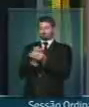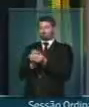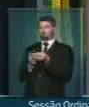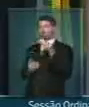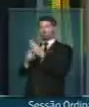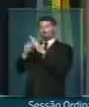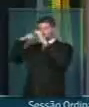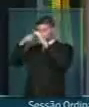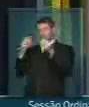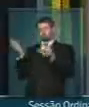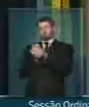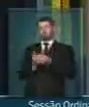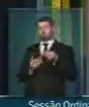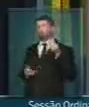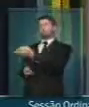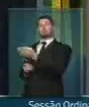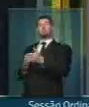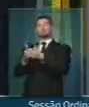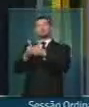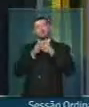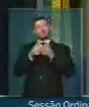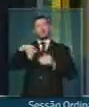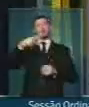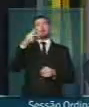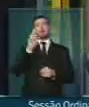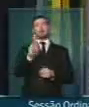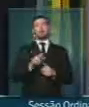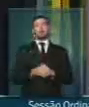vídeo e pedimos ao Ministério Público. Primeiro,